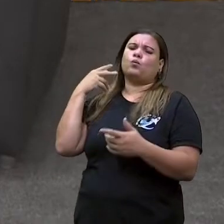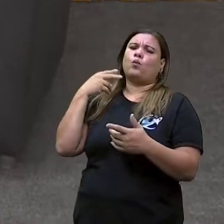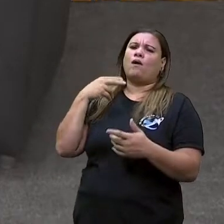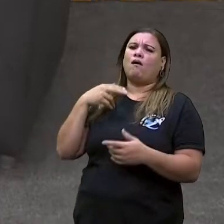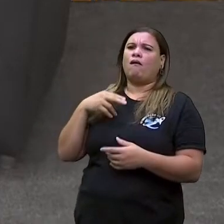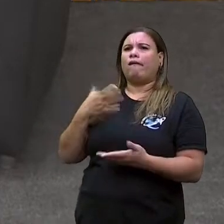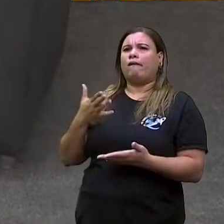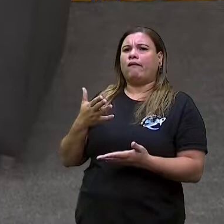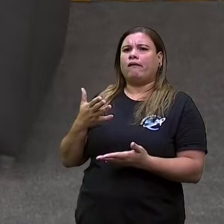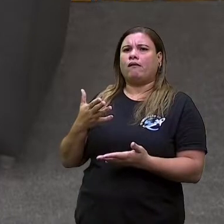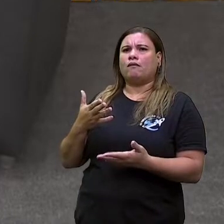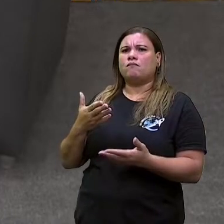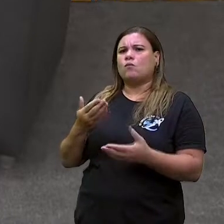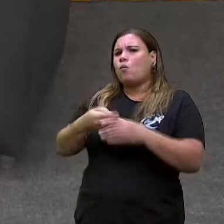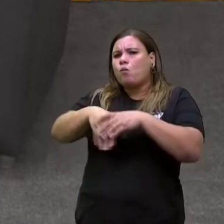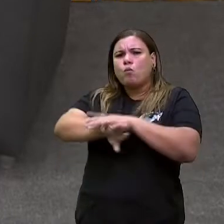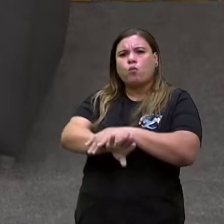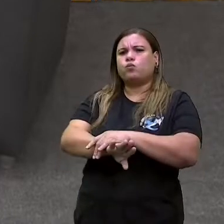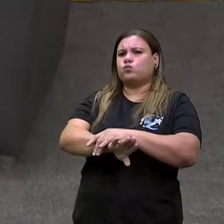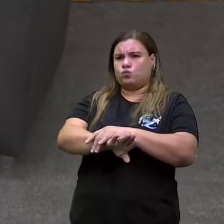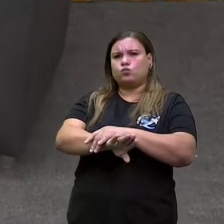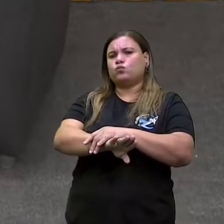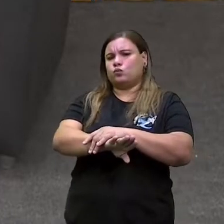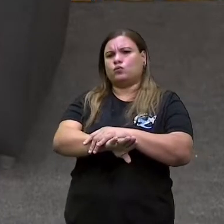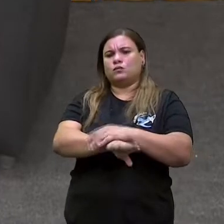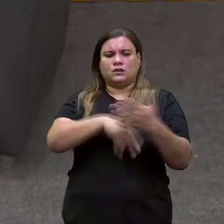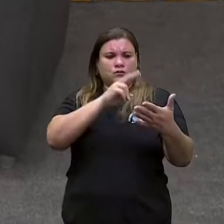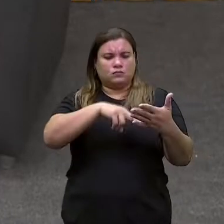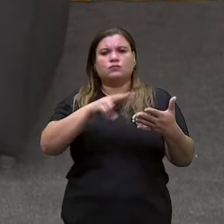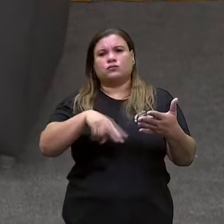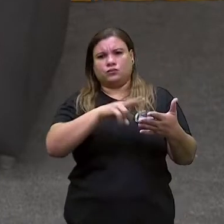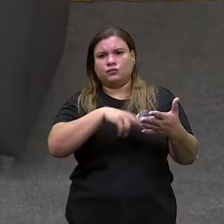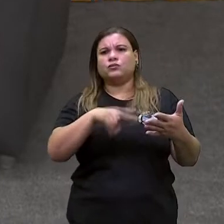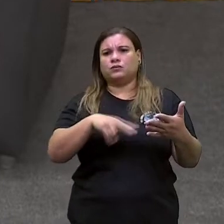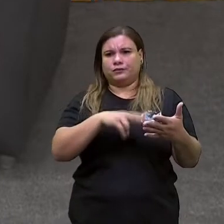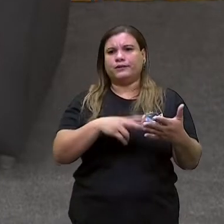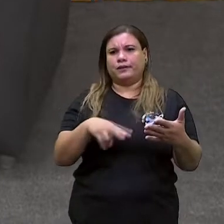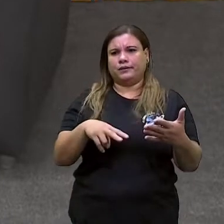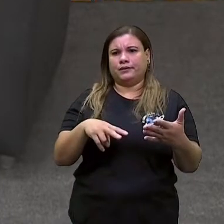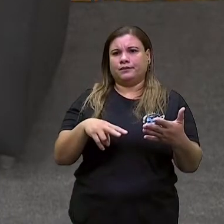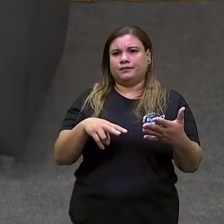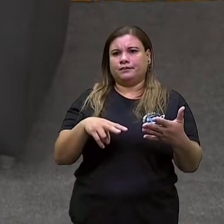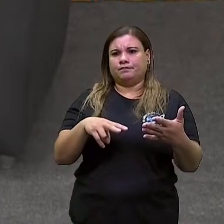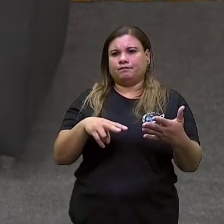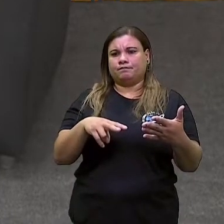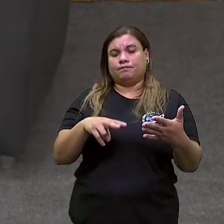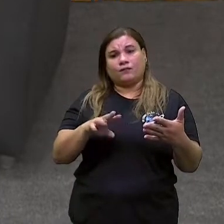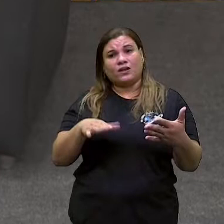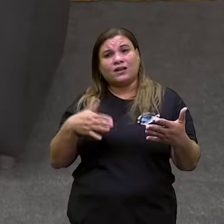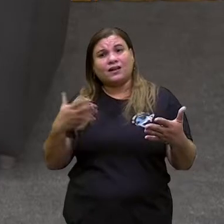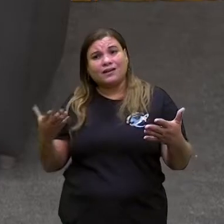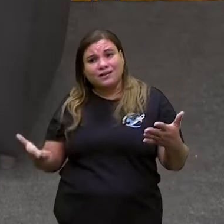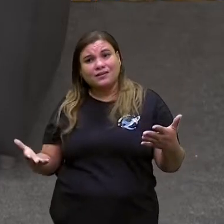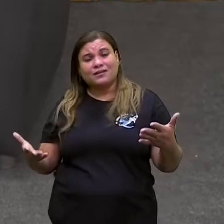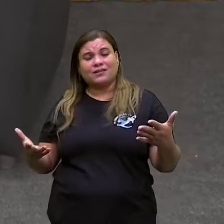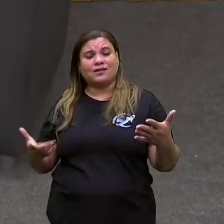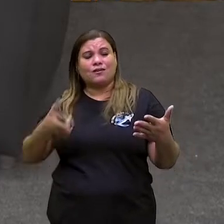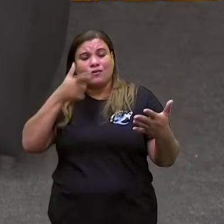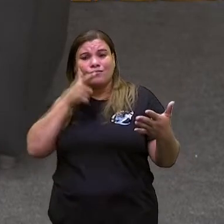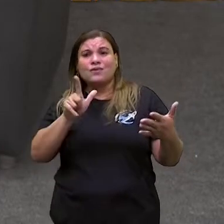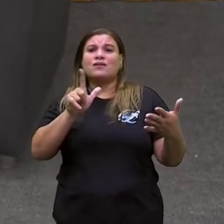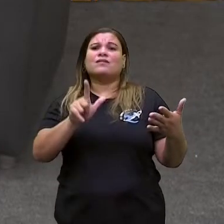no seu dia a dia, ela interfere mais, ela é mais pontual